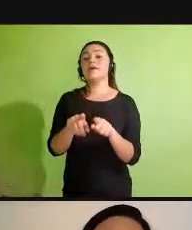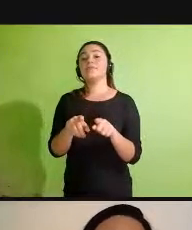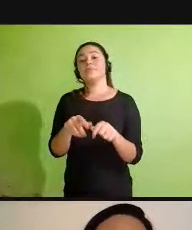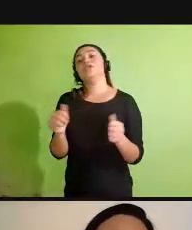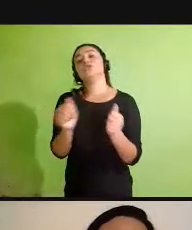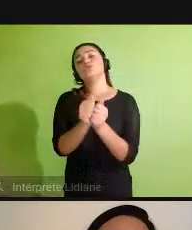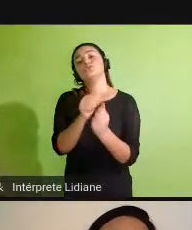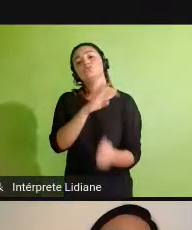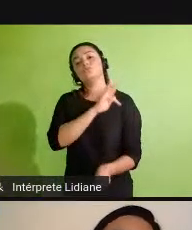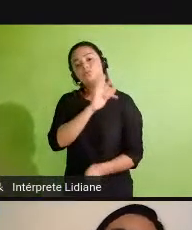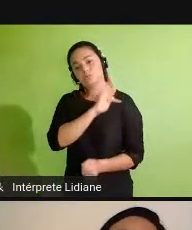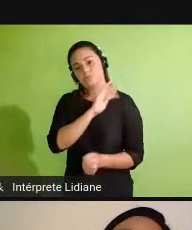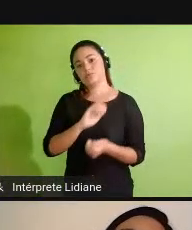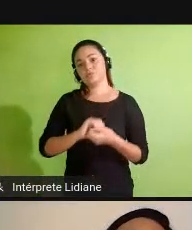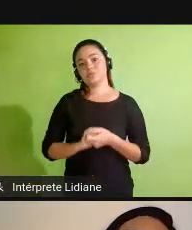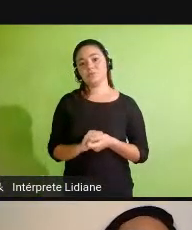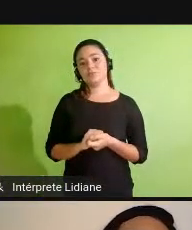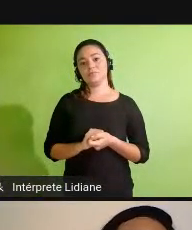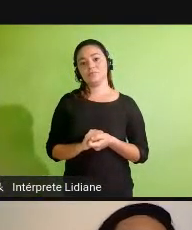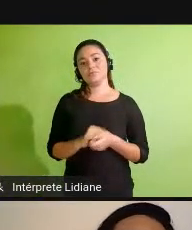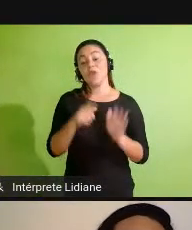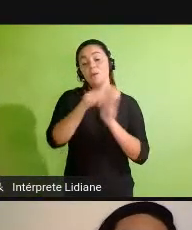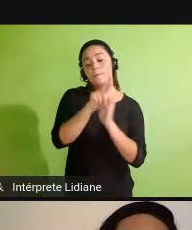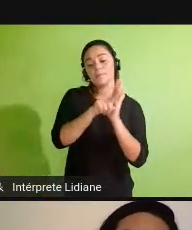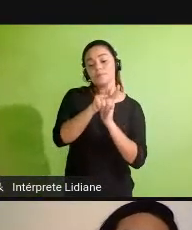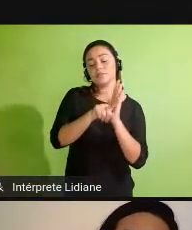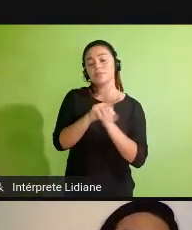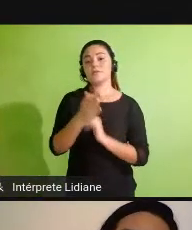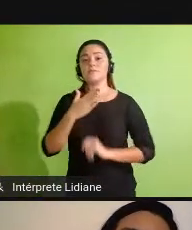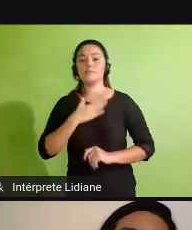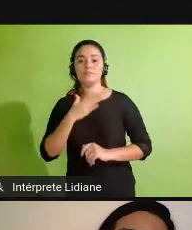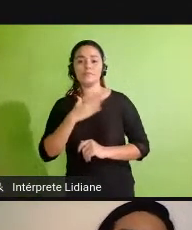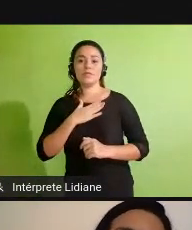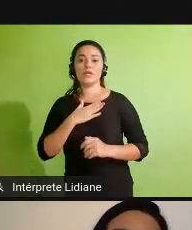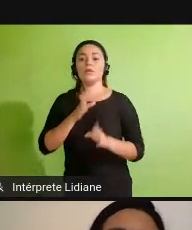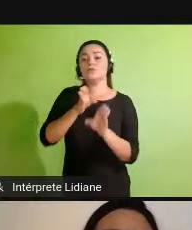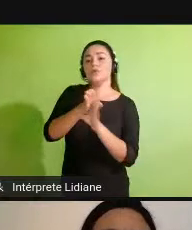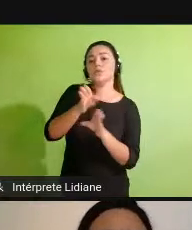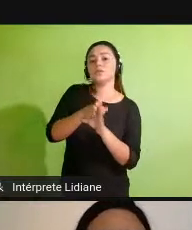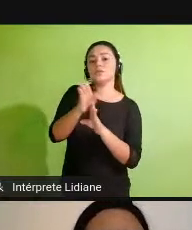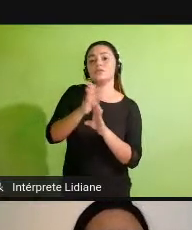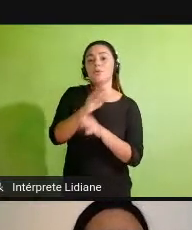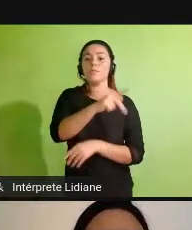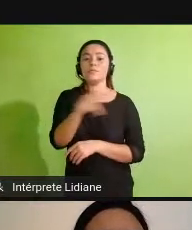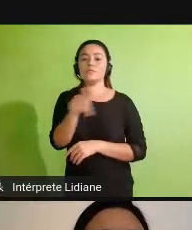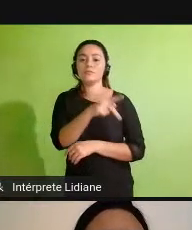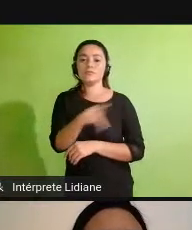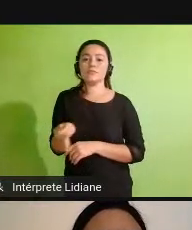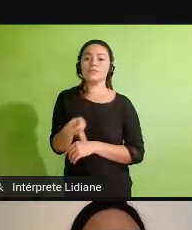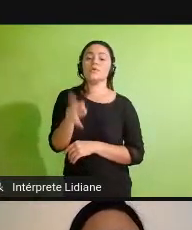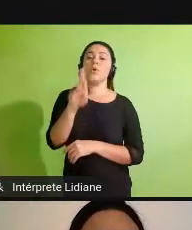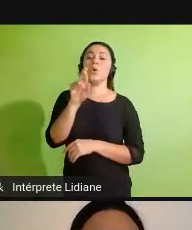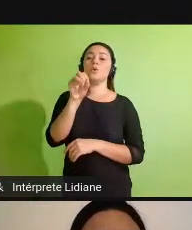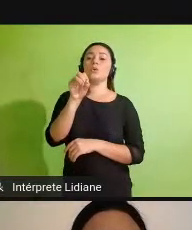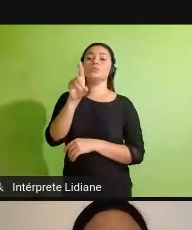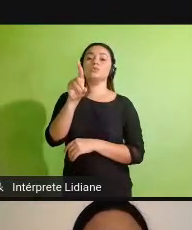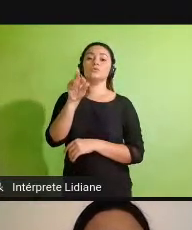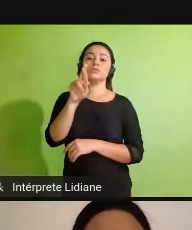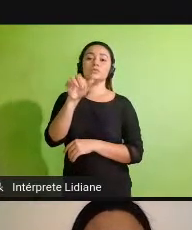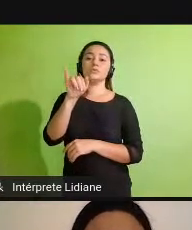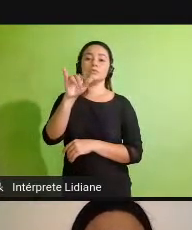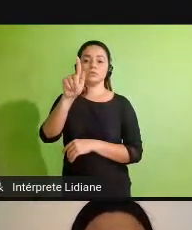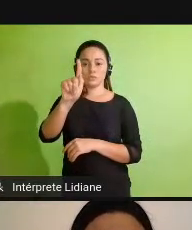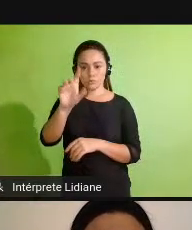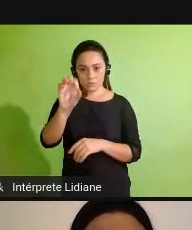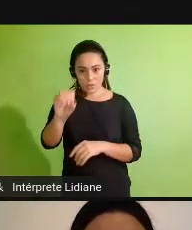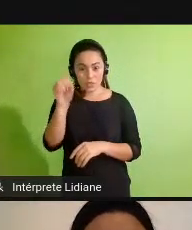uma pesquisa minha, sob orientação do professor Rodrigo Bose, né, no programa do Profept IFES